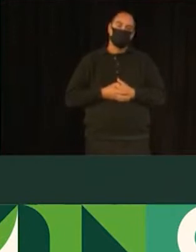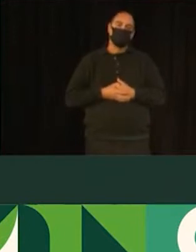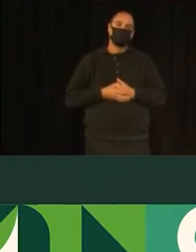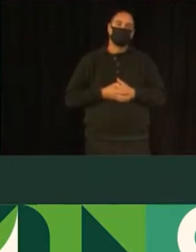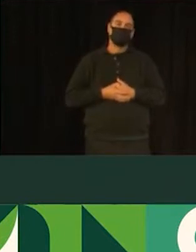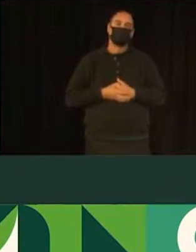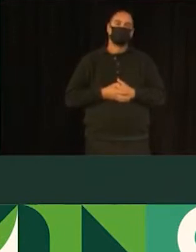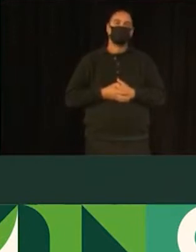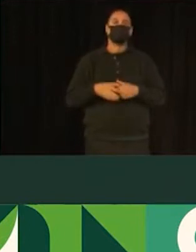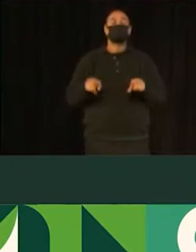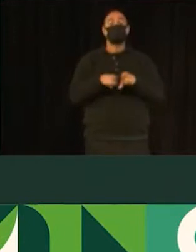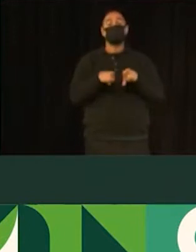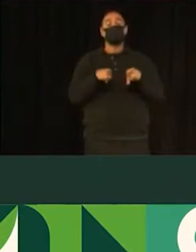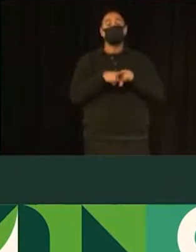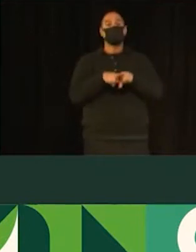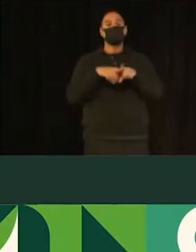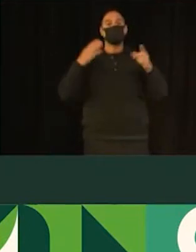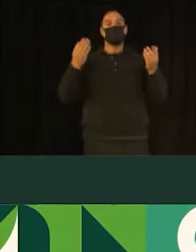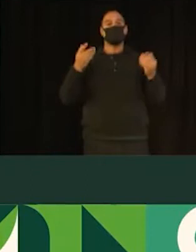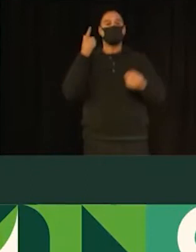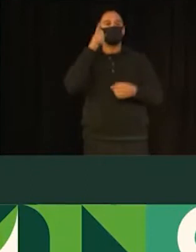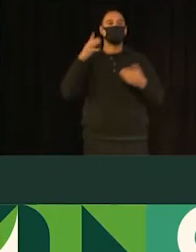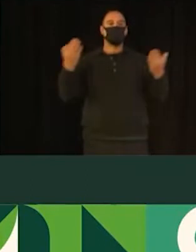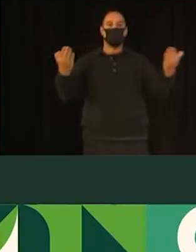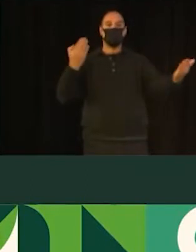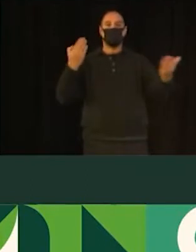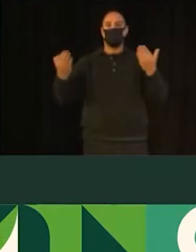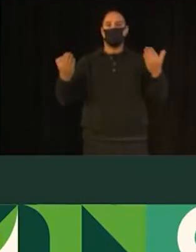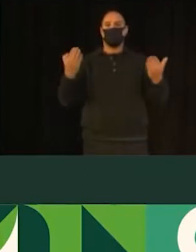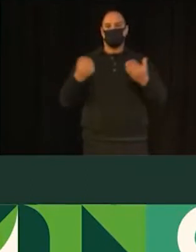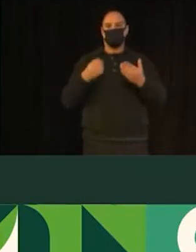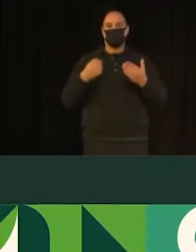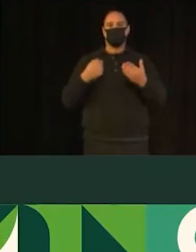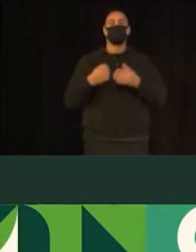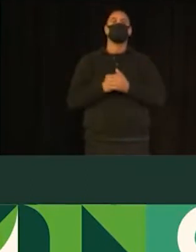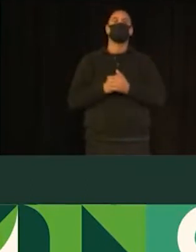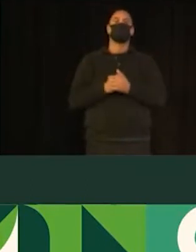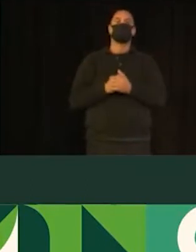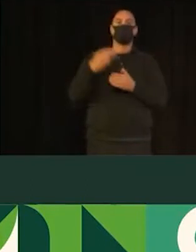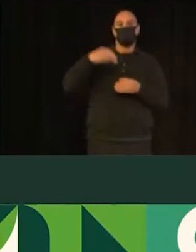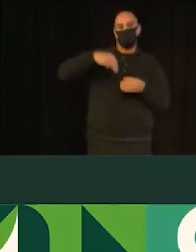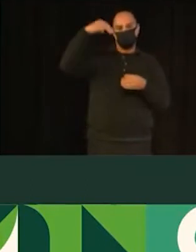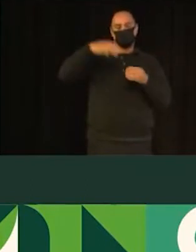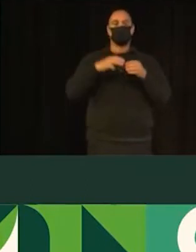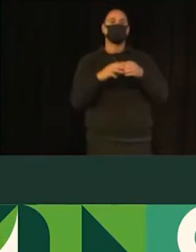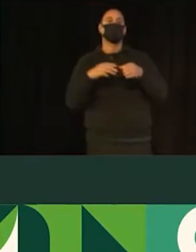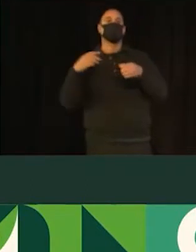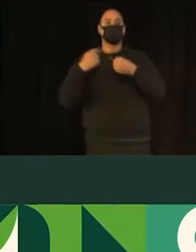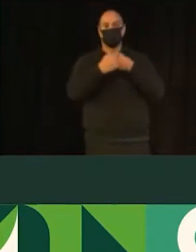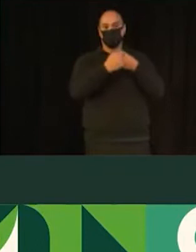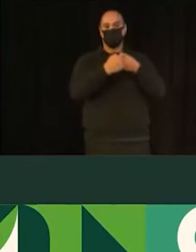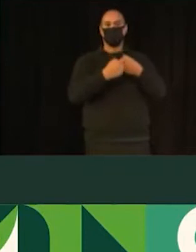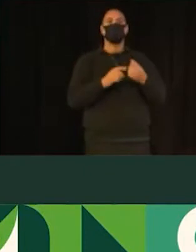A gente teve acesso também a um outro comparativo do Ministério das Cidades, onde ele comparou para Canoas